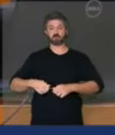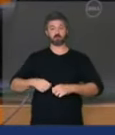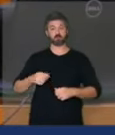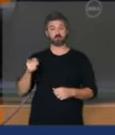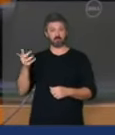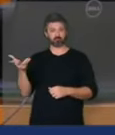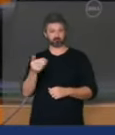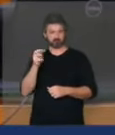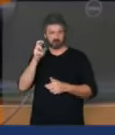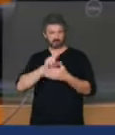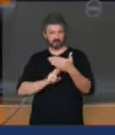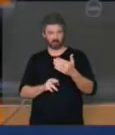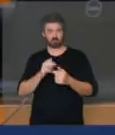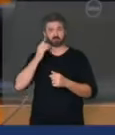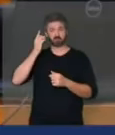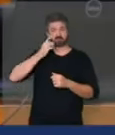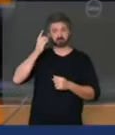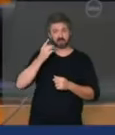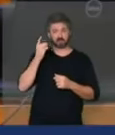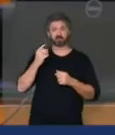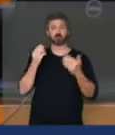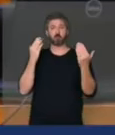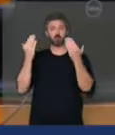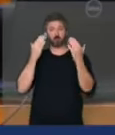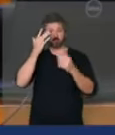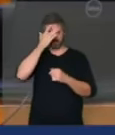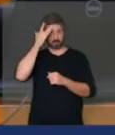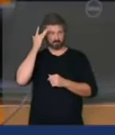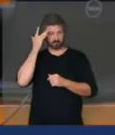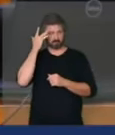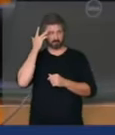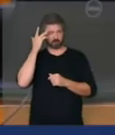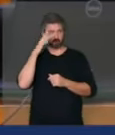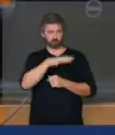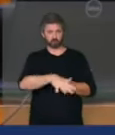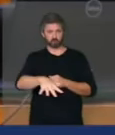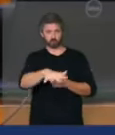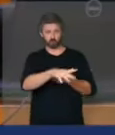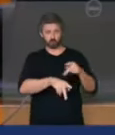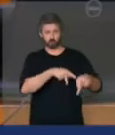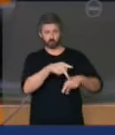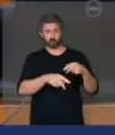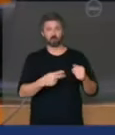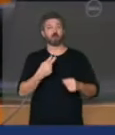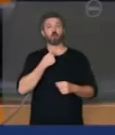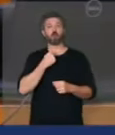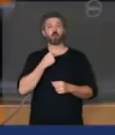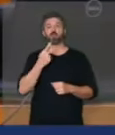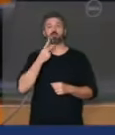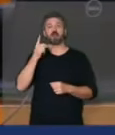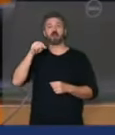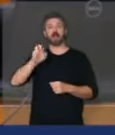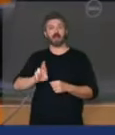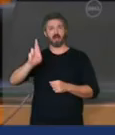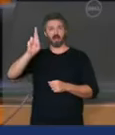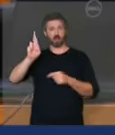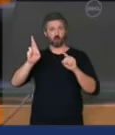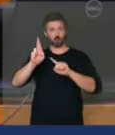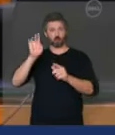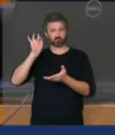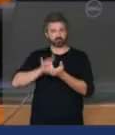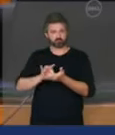relator, parlamentares se equiparam a pessoas comuns e não devem ser consideradas como autoridades